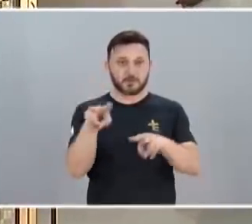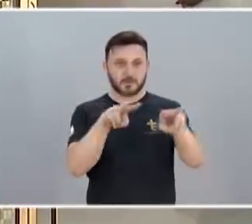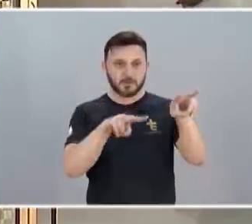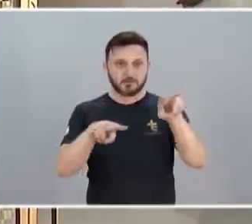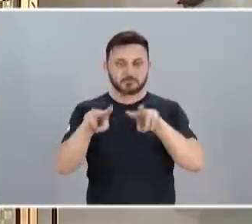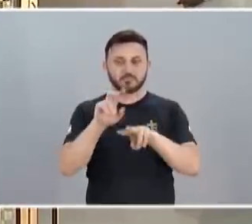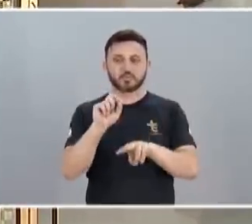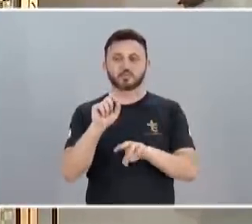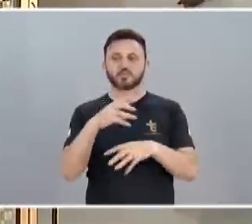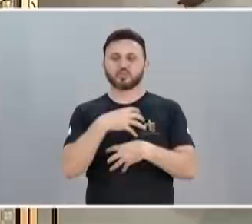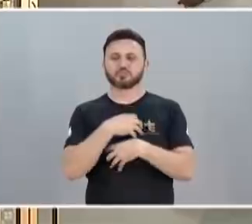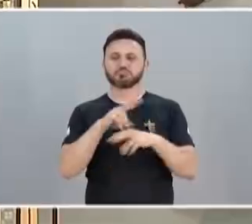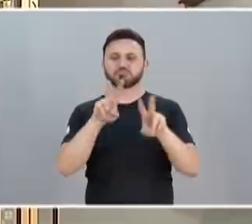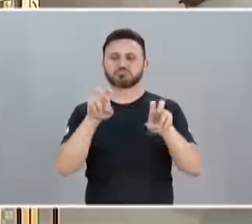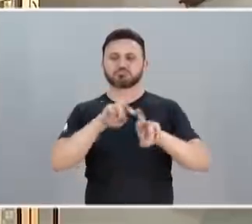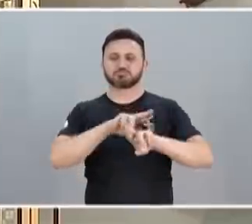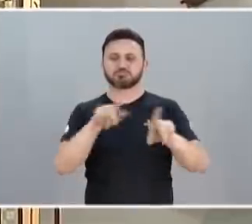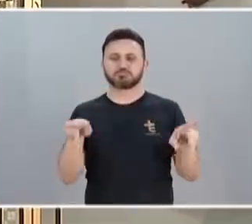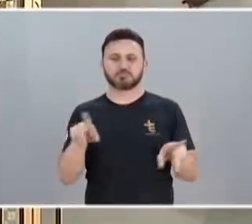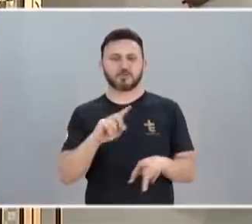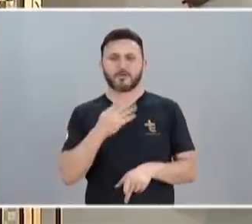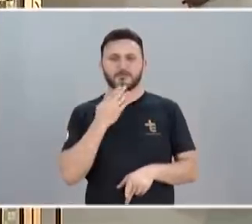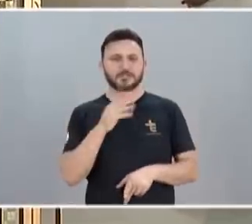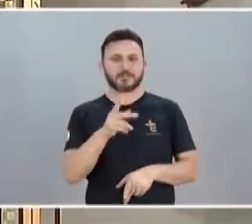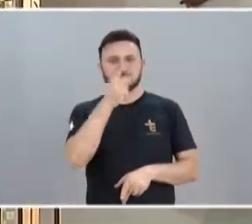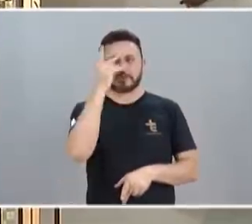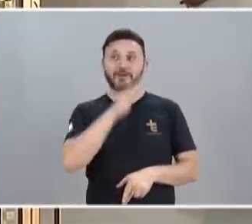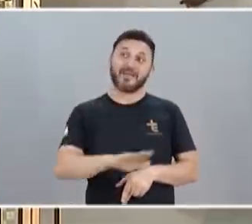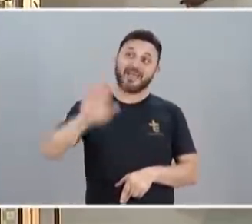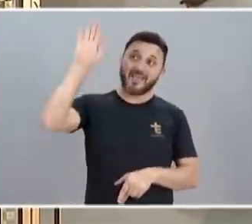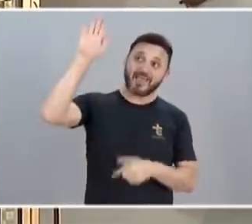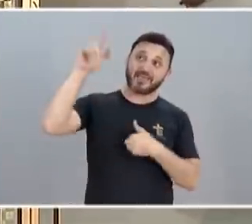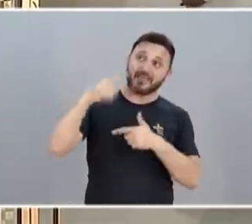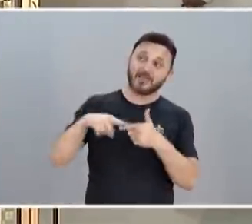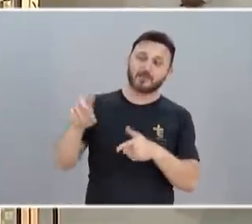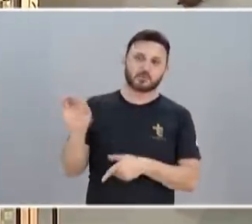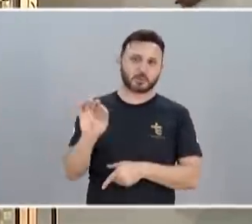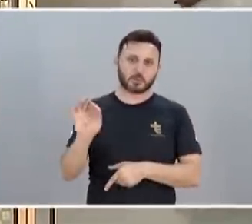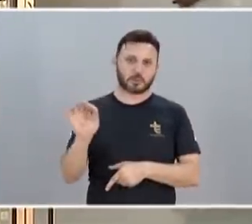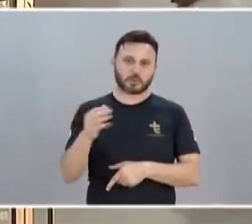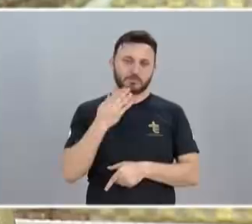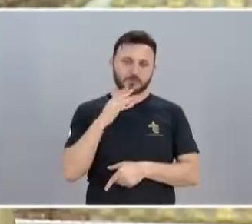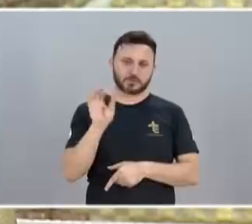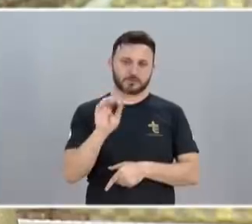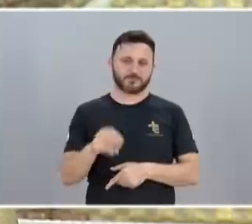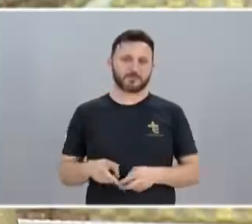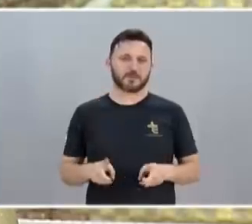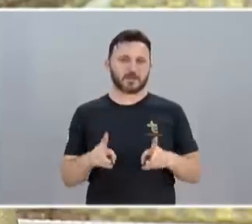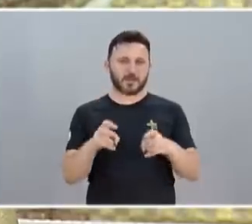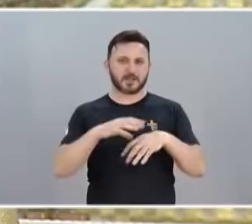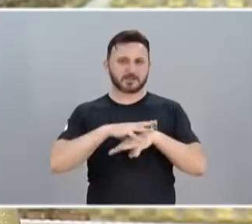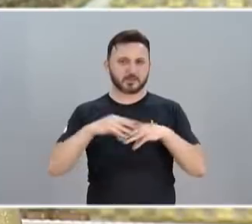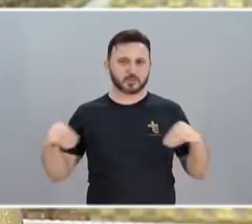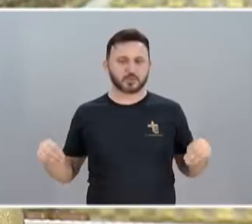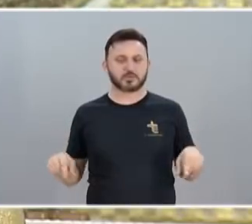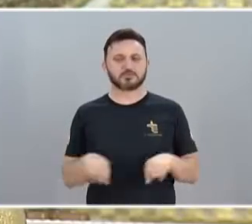situações. Não vou pedir para ninguém se expor. Cura de câncer,